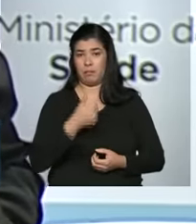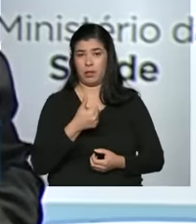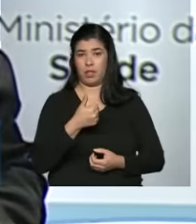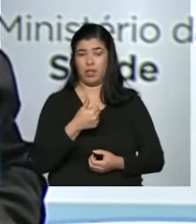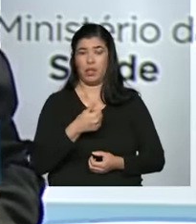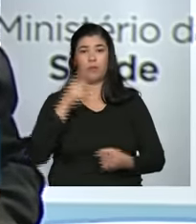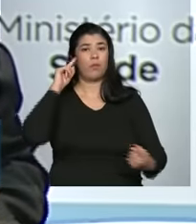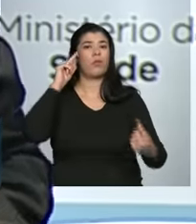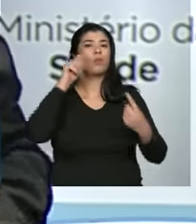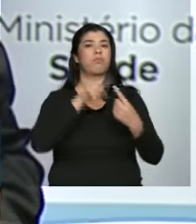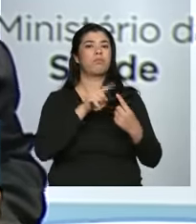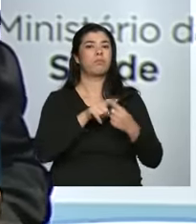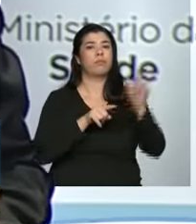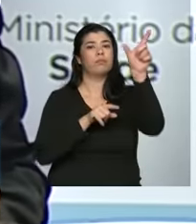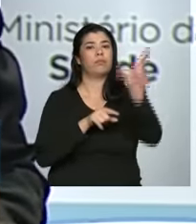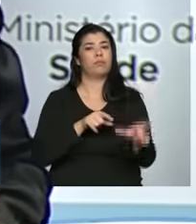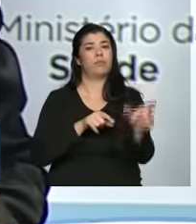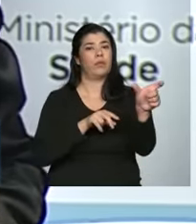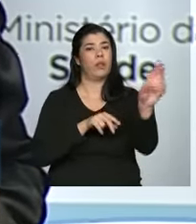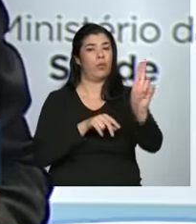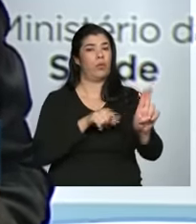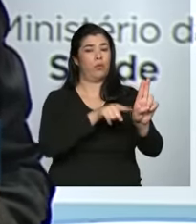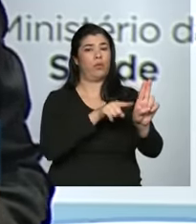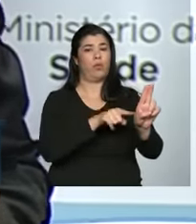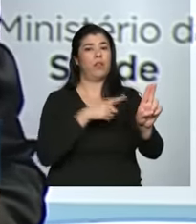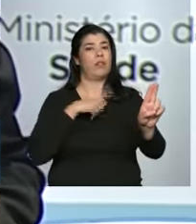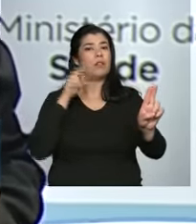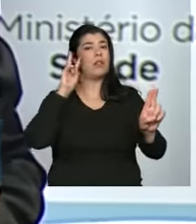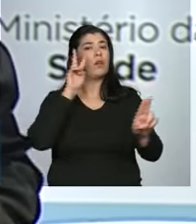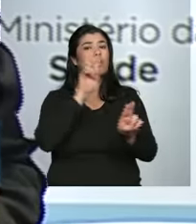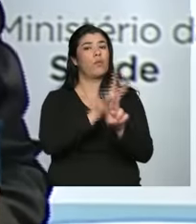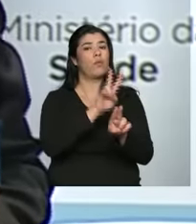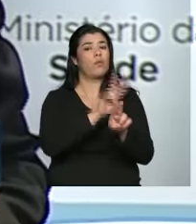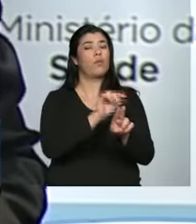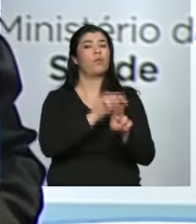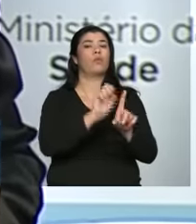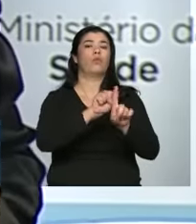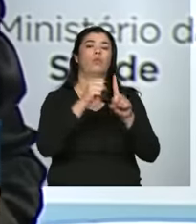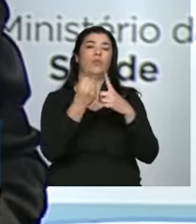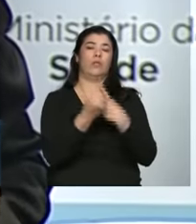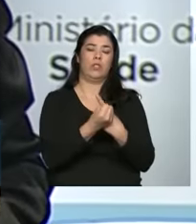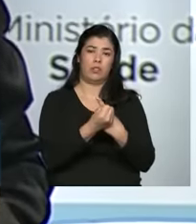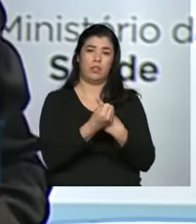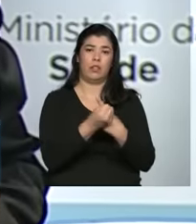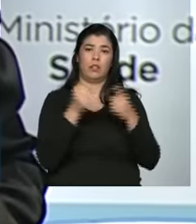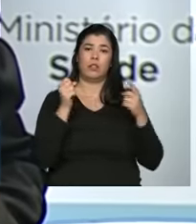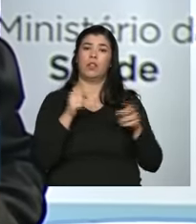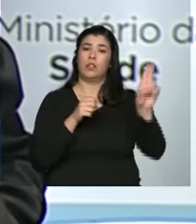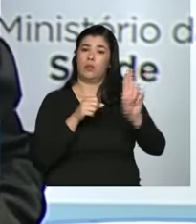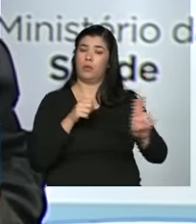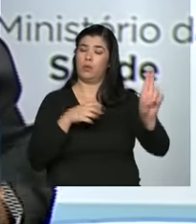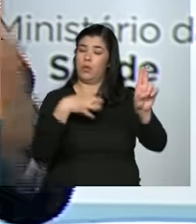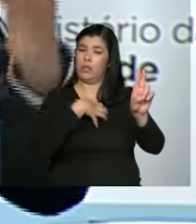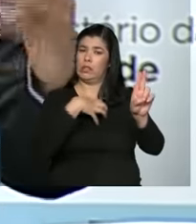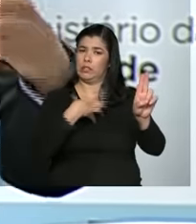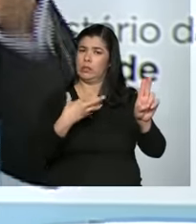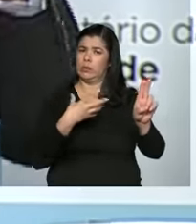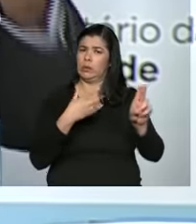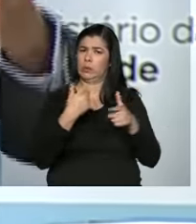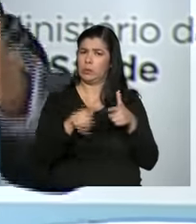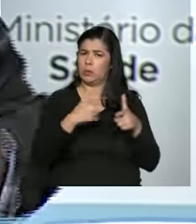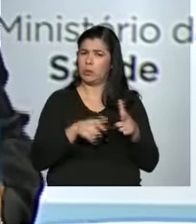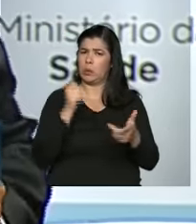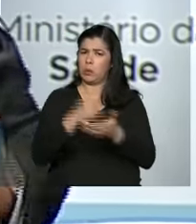sombra de dúvida ainda o melhor controle que temos é o controle social é a participação do usuário que se senti lezado